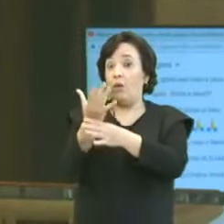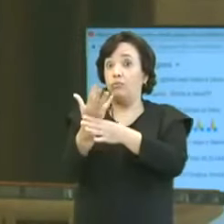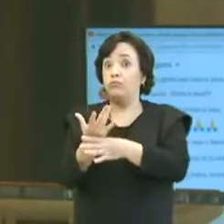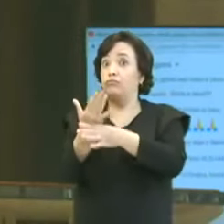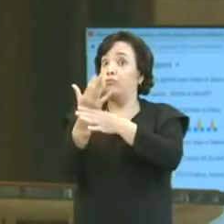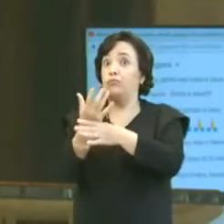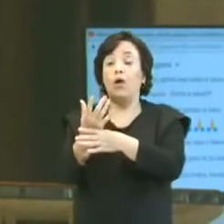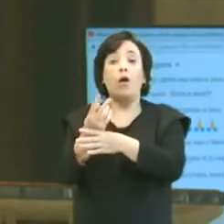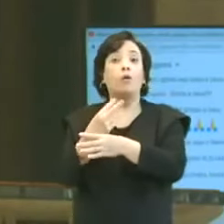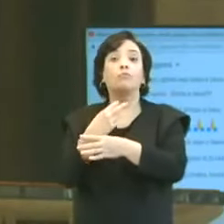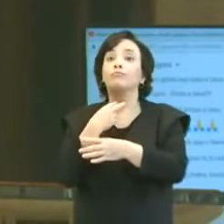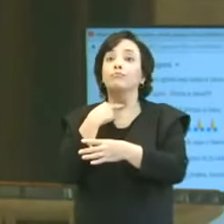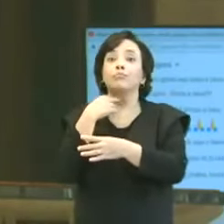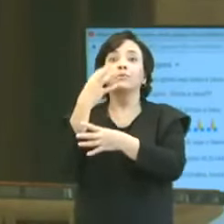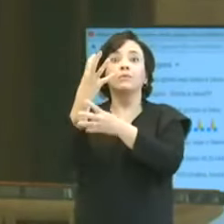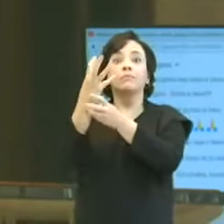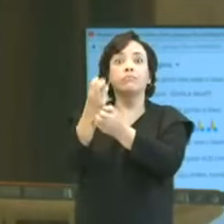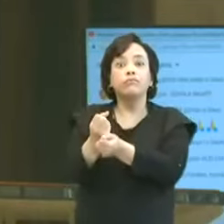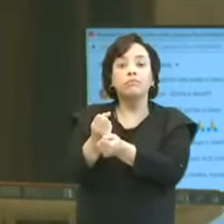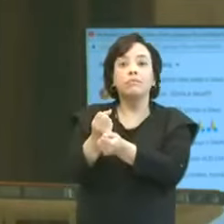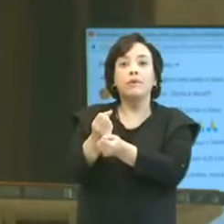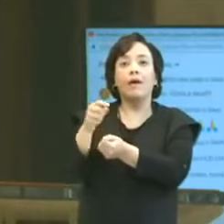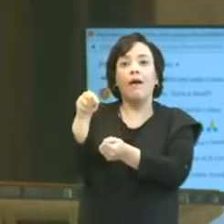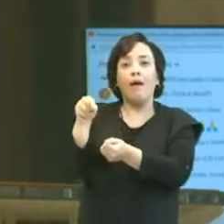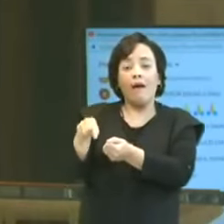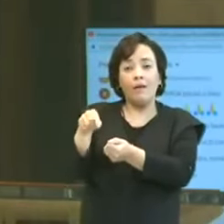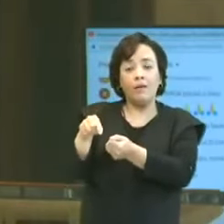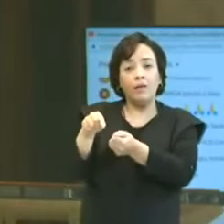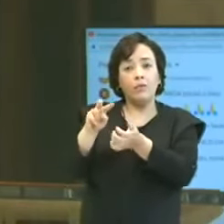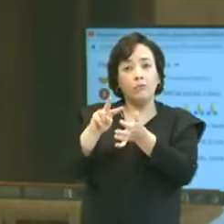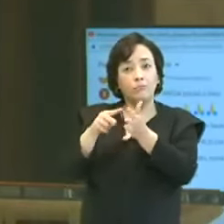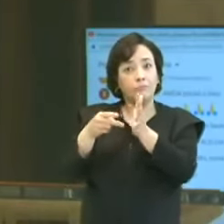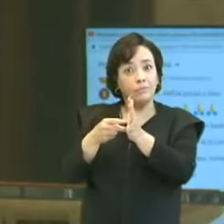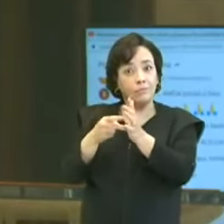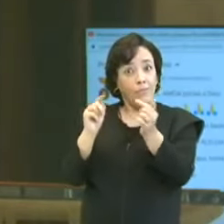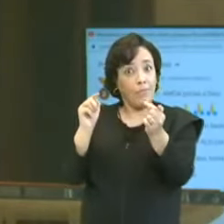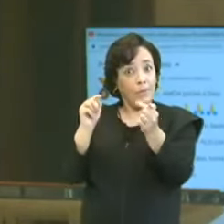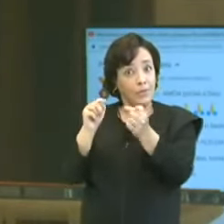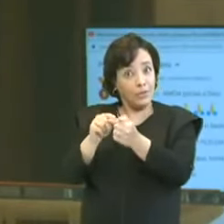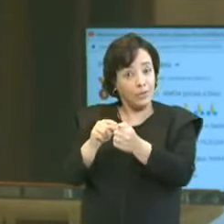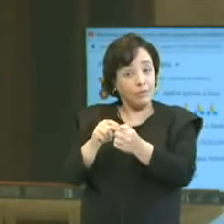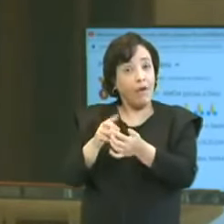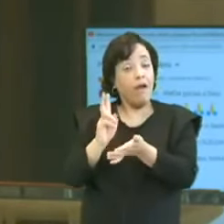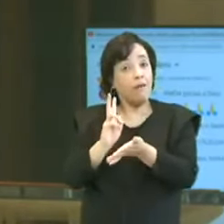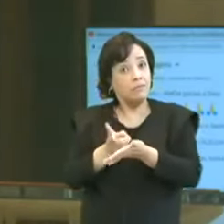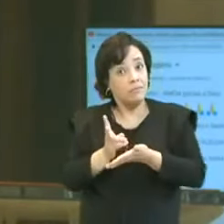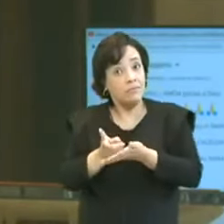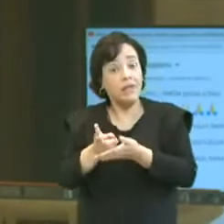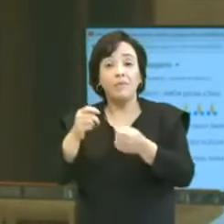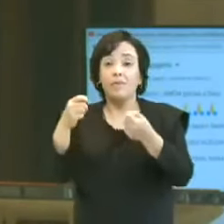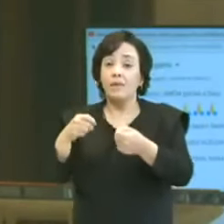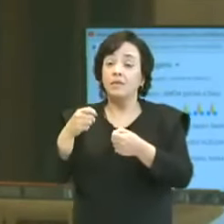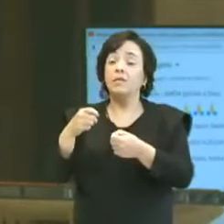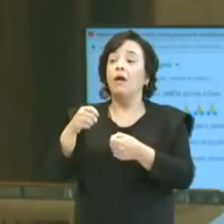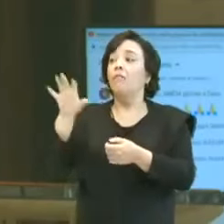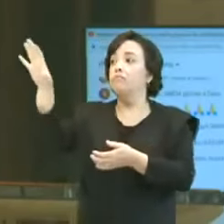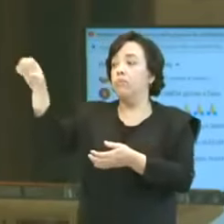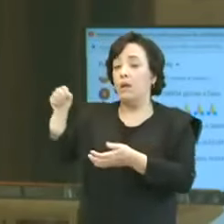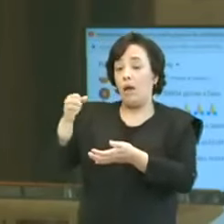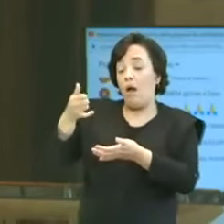não podia se apagar. Esse era o sentido, e por isso constantemente eles tinham que trazer o